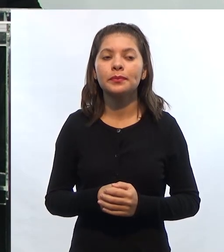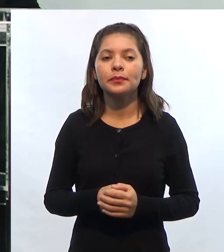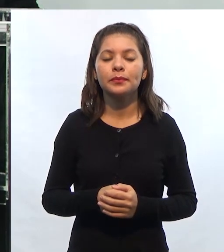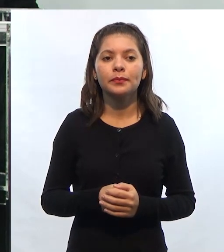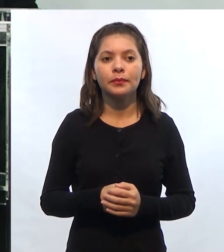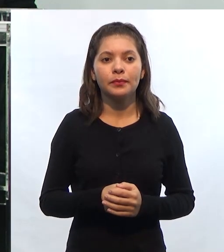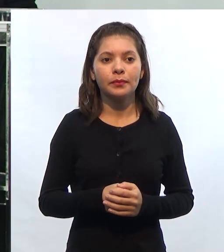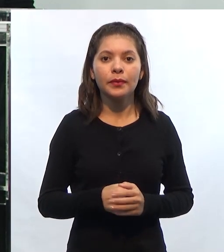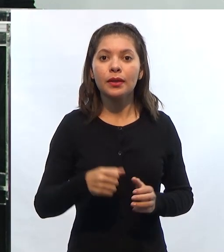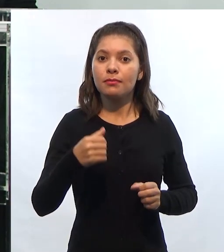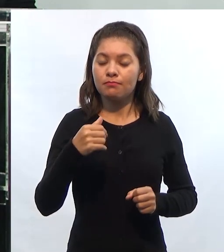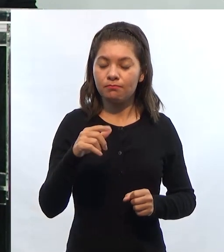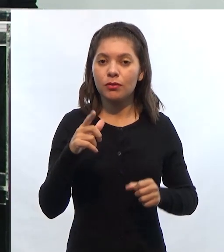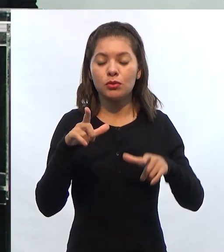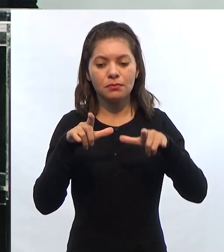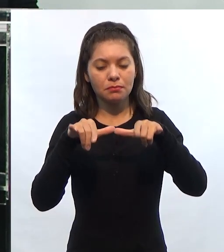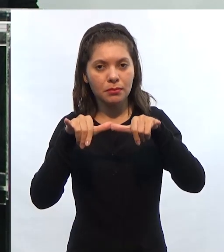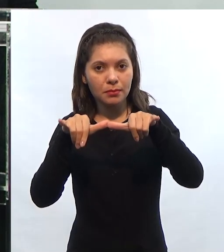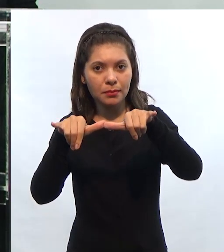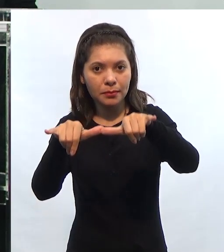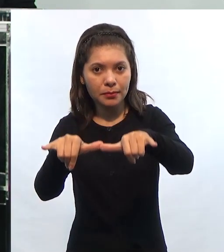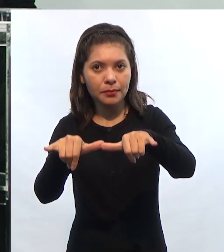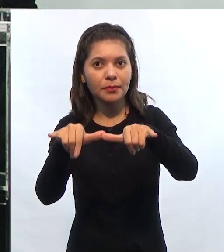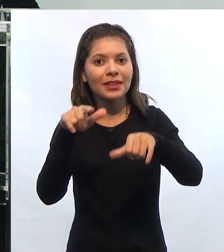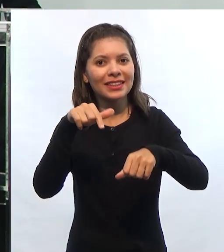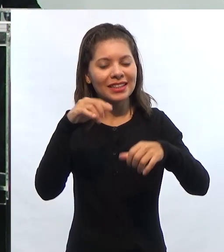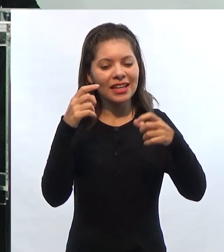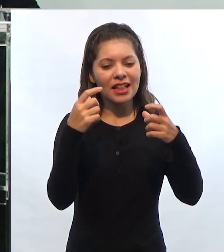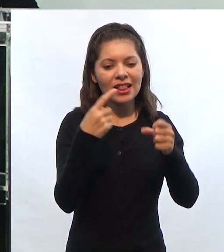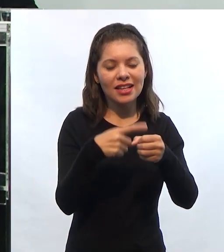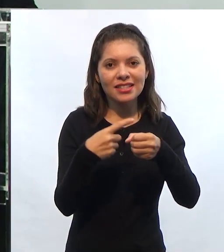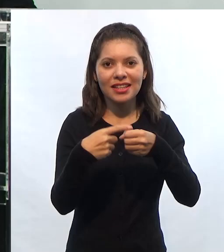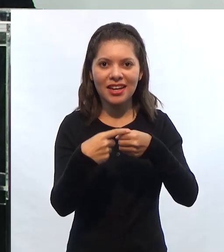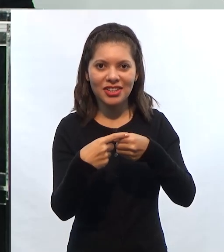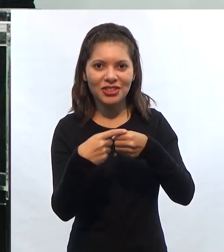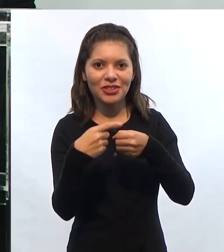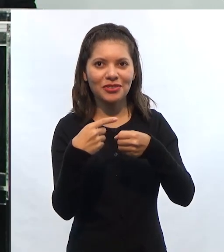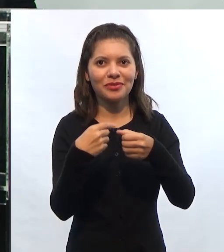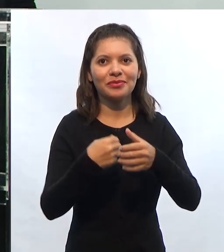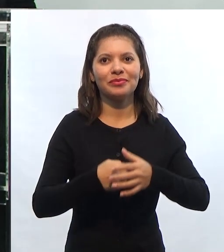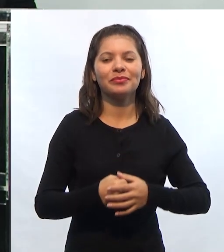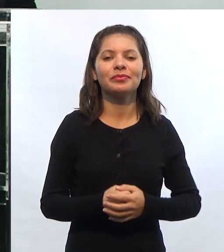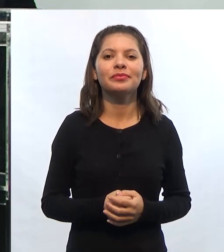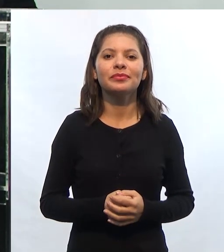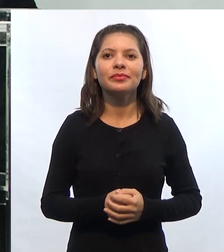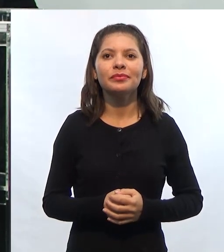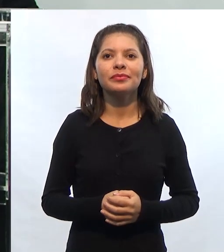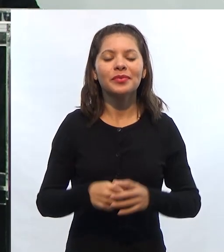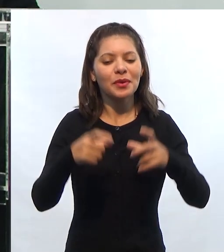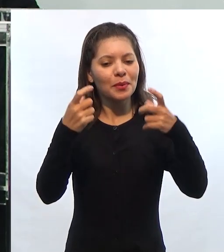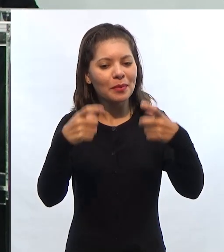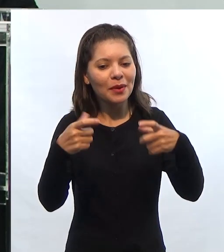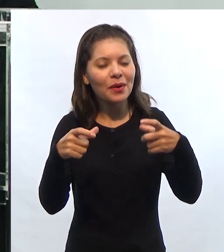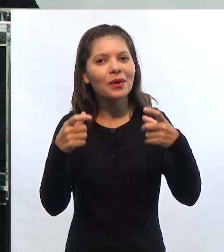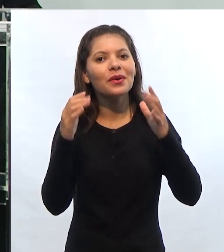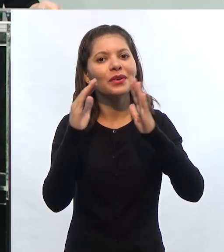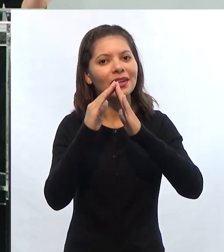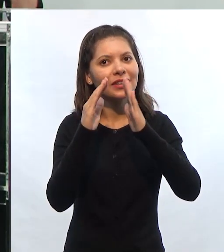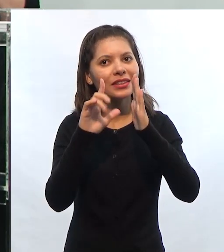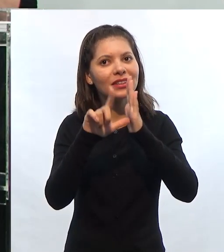temos demanda por mais um supermercado na cidade. Ou temos demanda por mais uma farmácia, né? Que é uma coisa